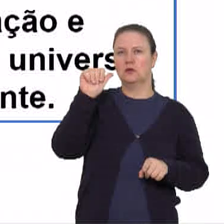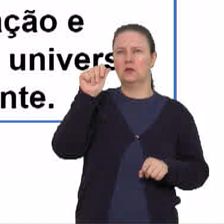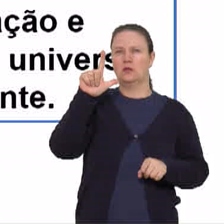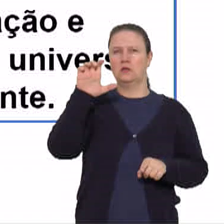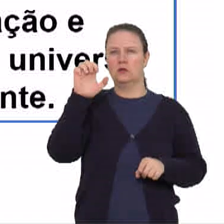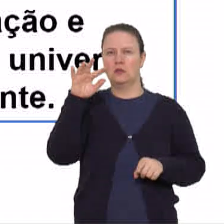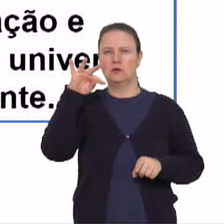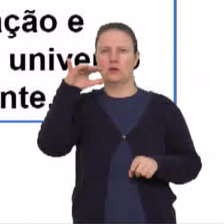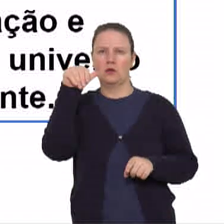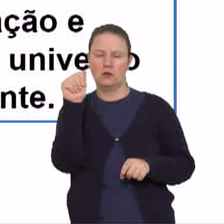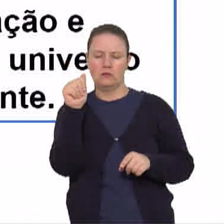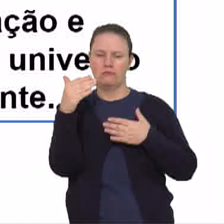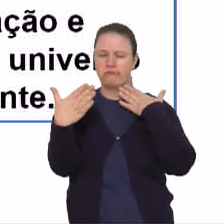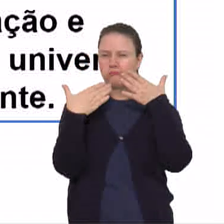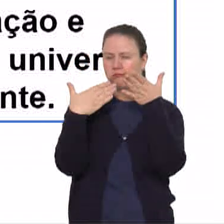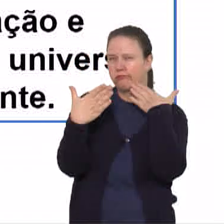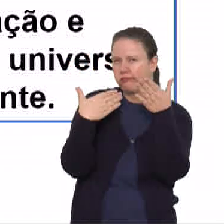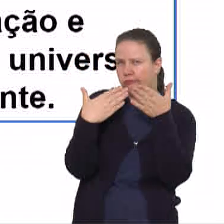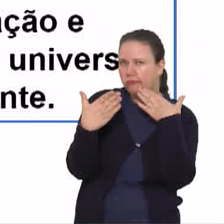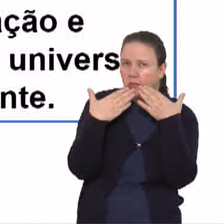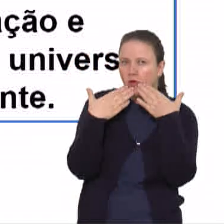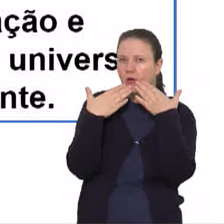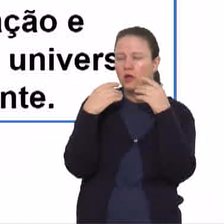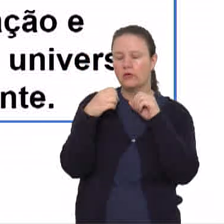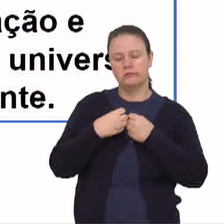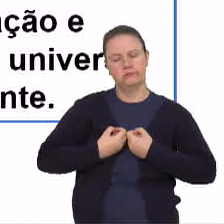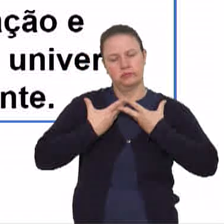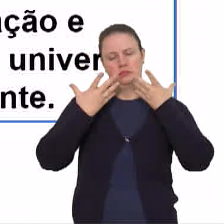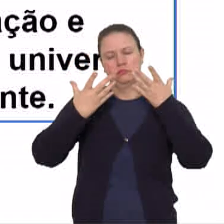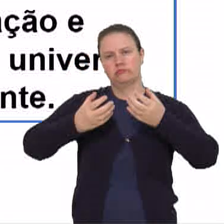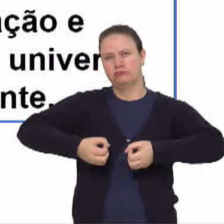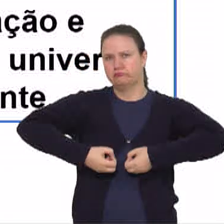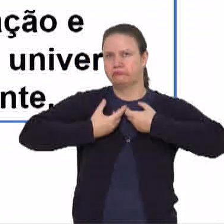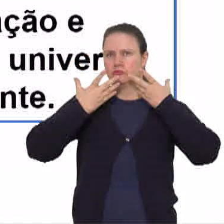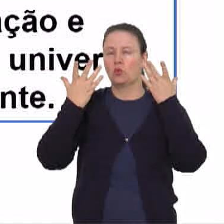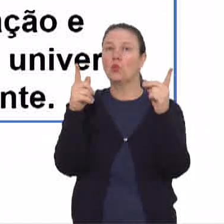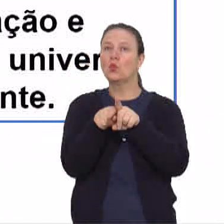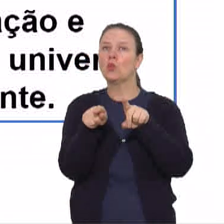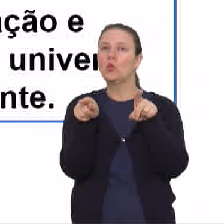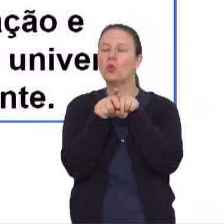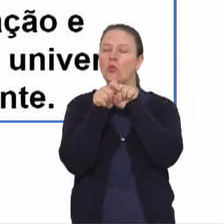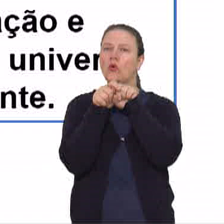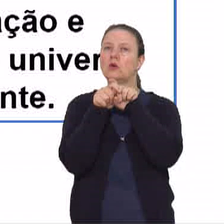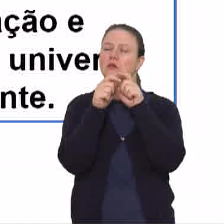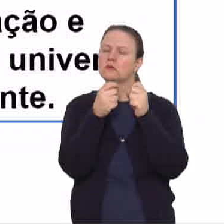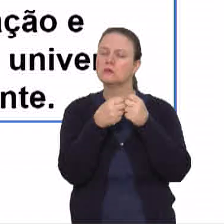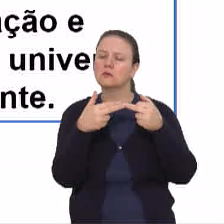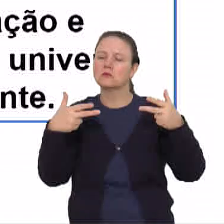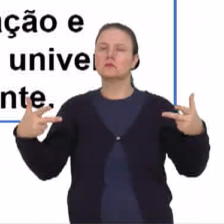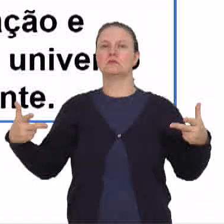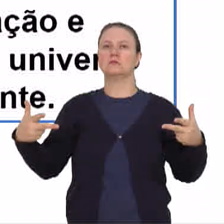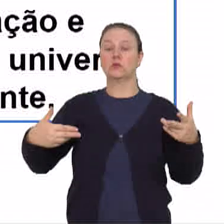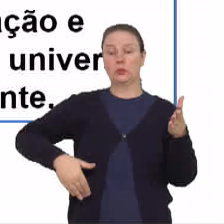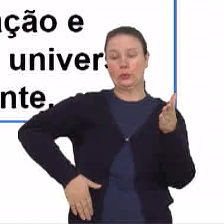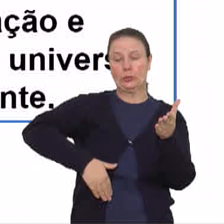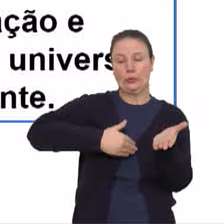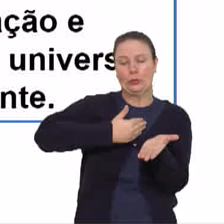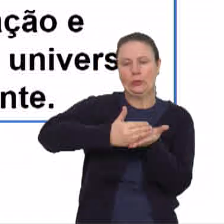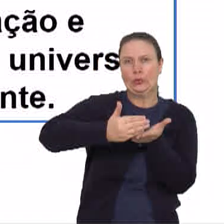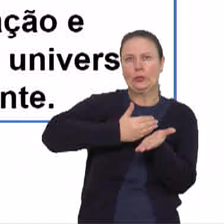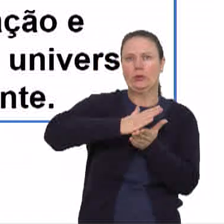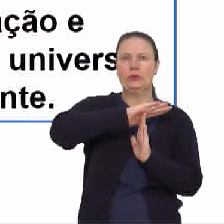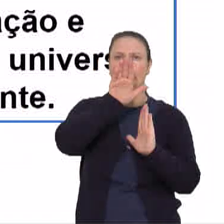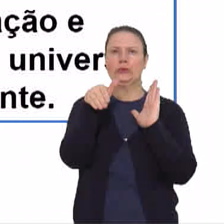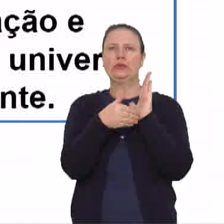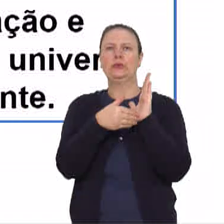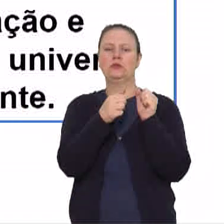ideia do devir, fluidez, o fluir das coisas. Para ele, o princípio de todas as coisas